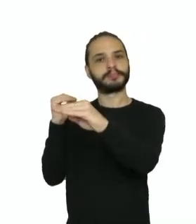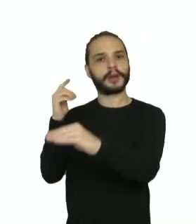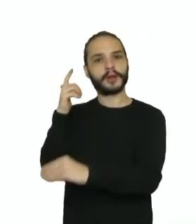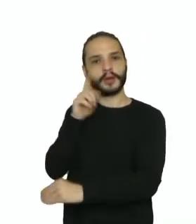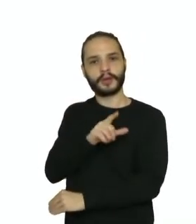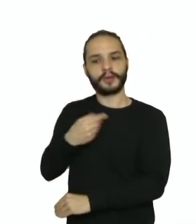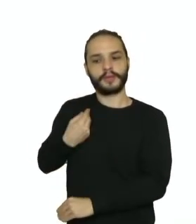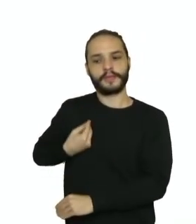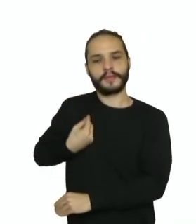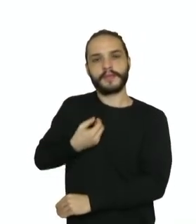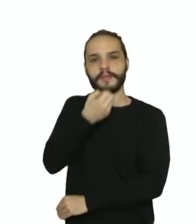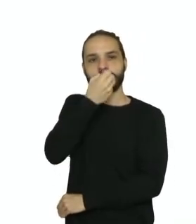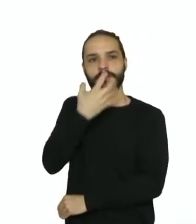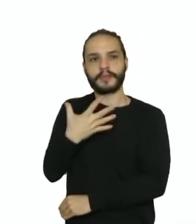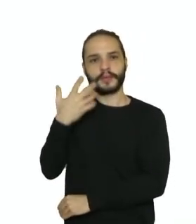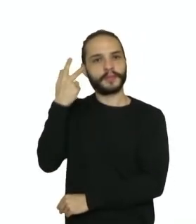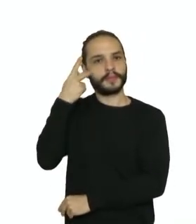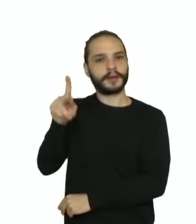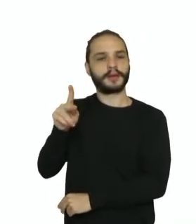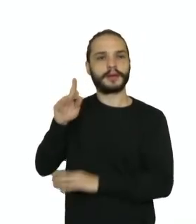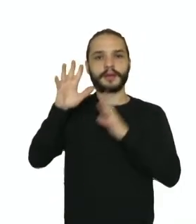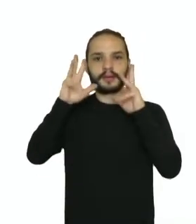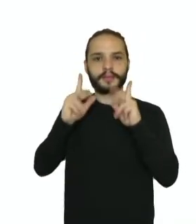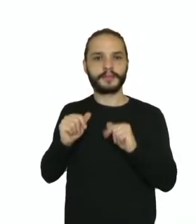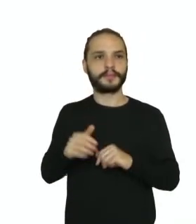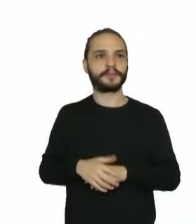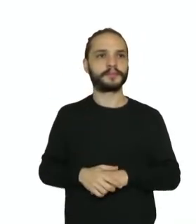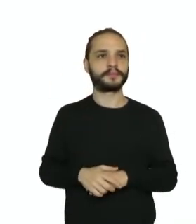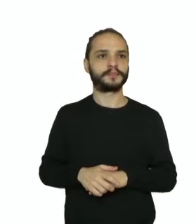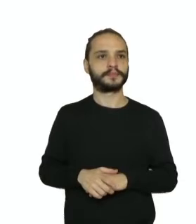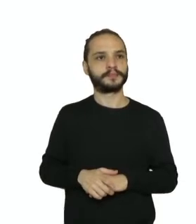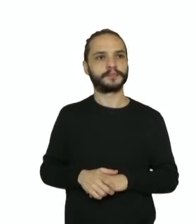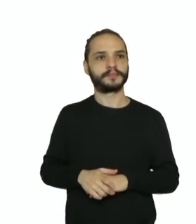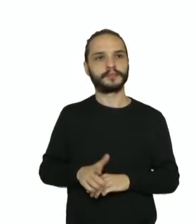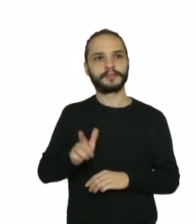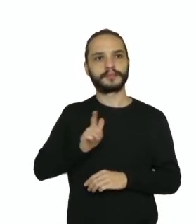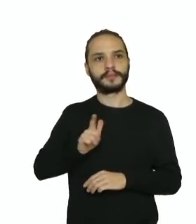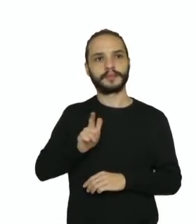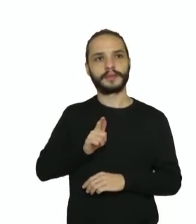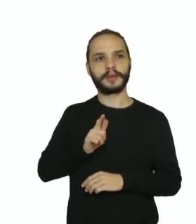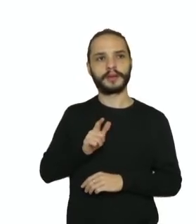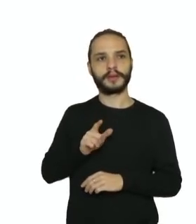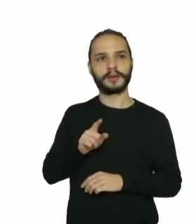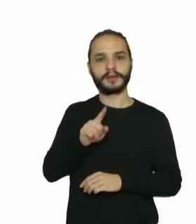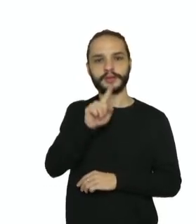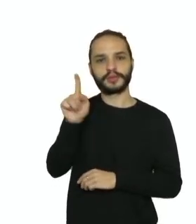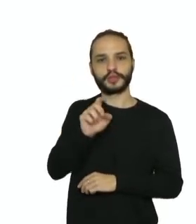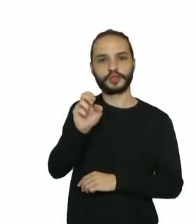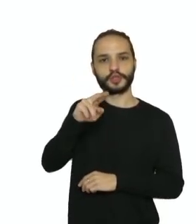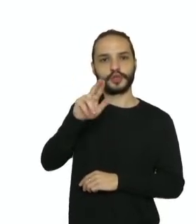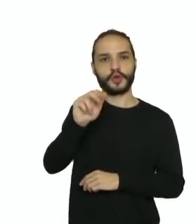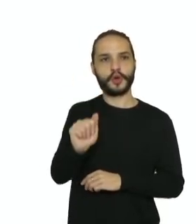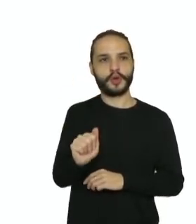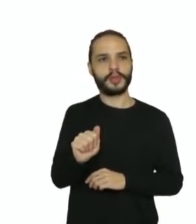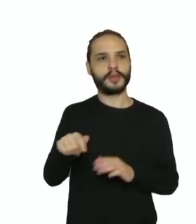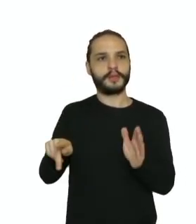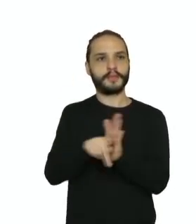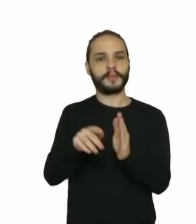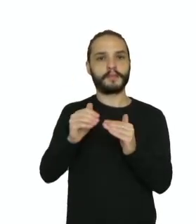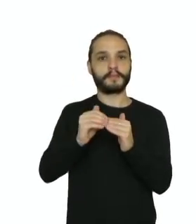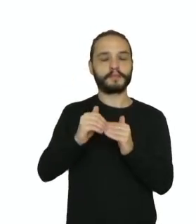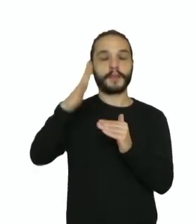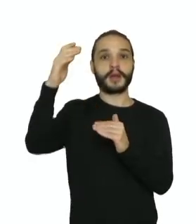todo adequado ali para vários seres. Eles são divididos em zona eu verdadeiro, fótica, luz. Então, é a zona mais